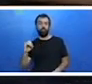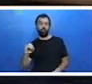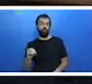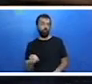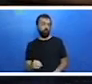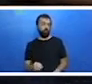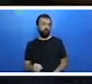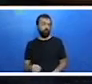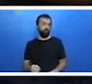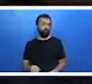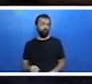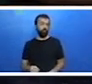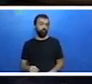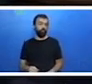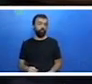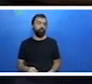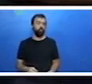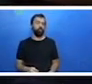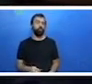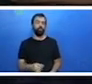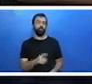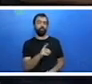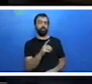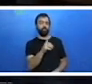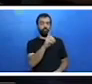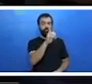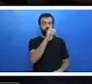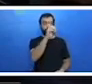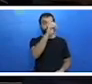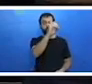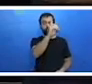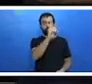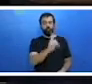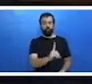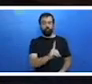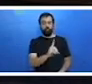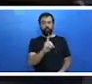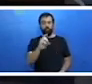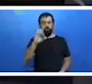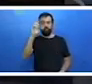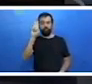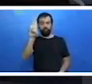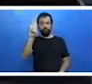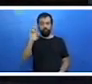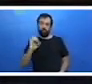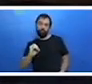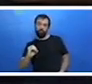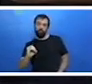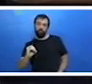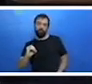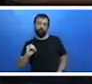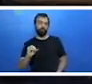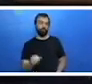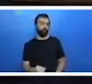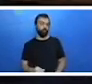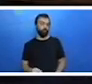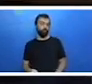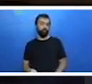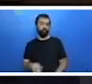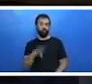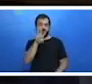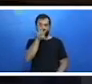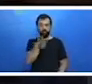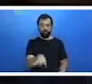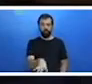meu quadro. O que é o 10? É uma dezena, 0 unidade. Lembrando que esse quadro é dividido